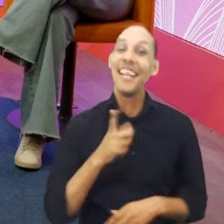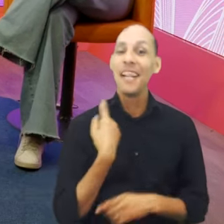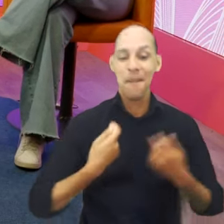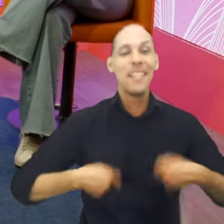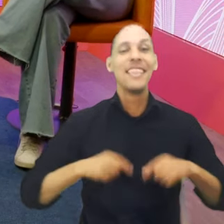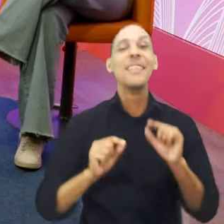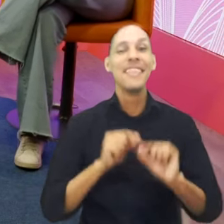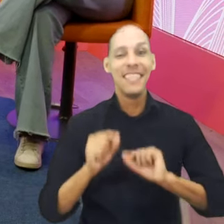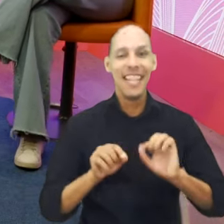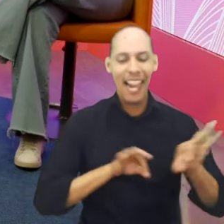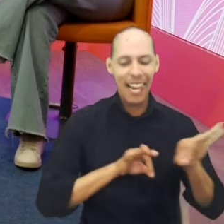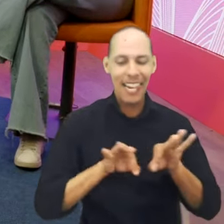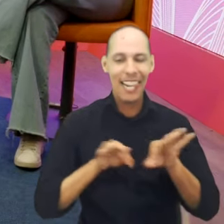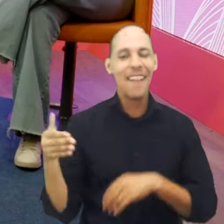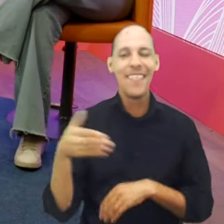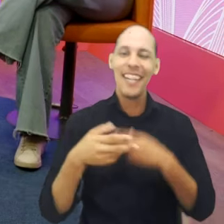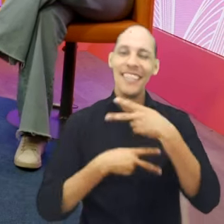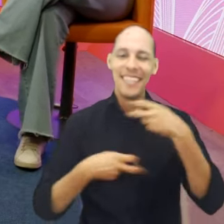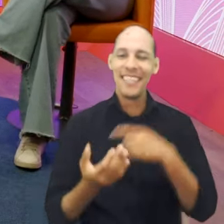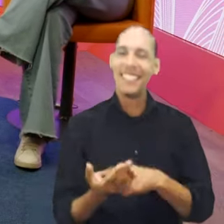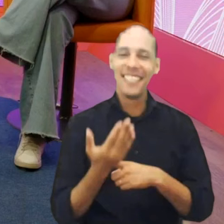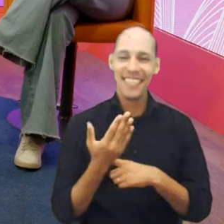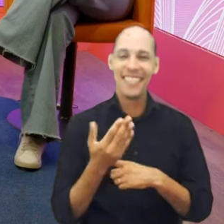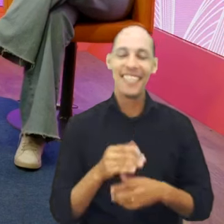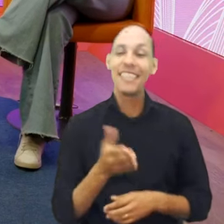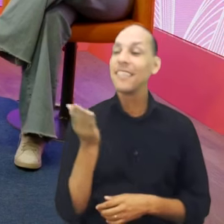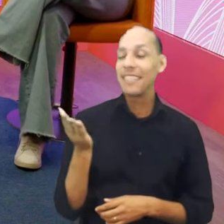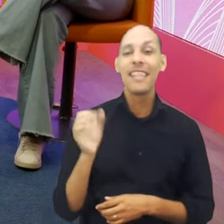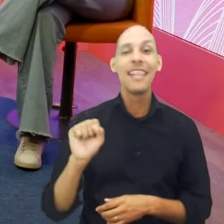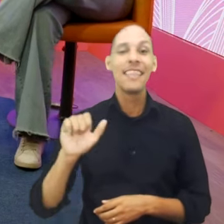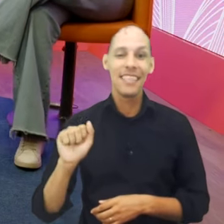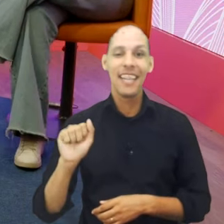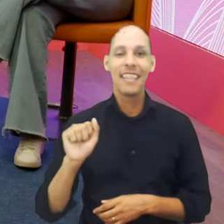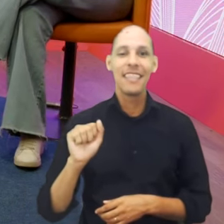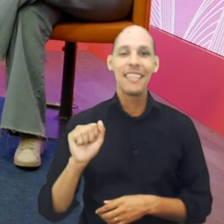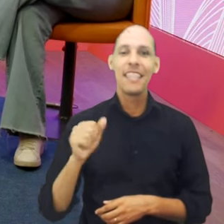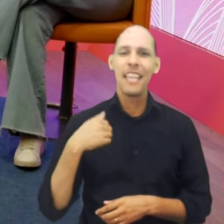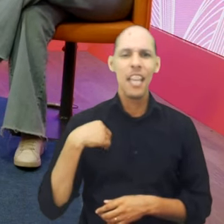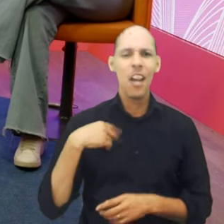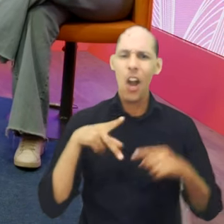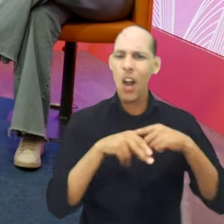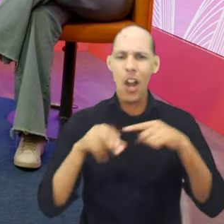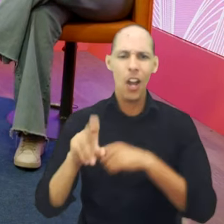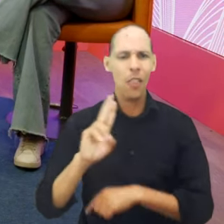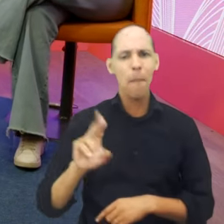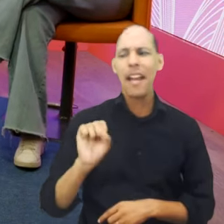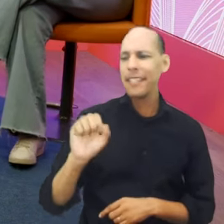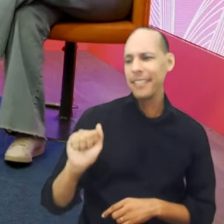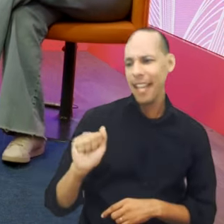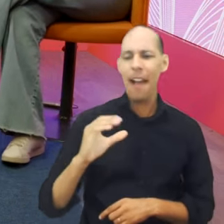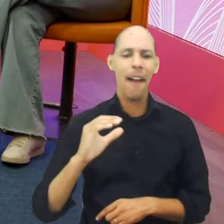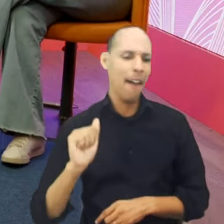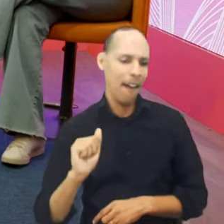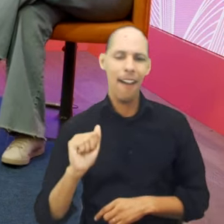gente precisa dar uma passadinha no Sebrae. Precisa. E você, Sá? Gente, eu já corto o nome de todo mundo, tá? Essa capa aí